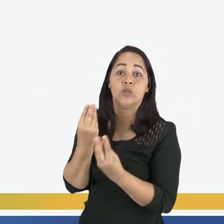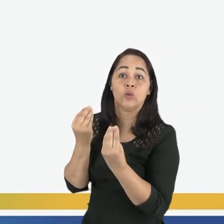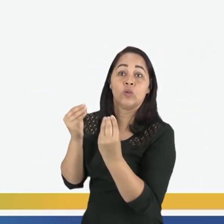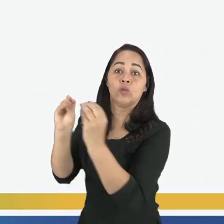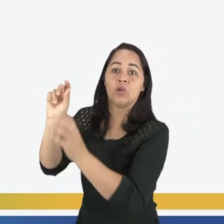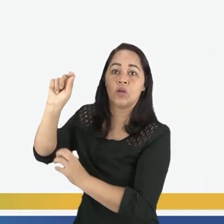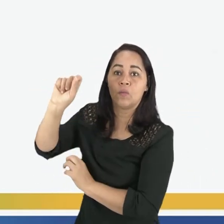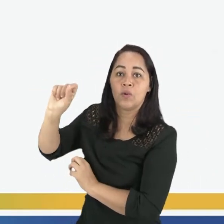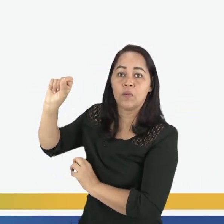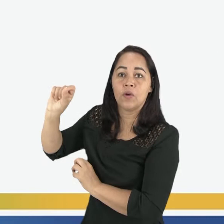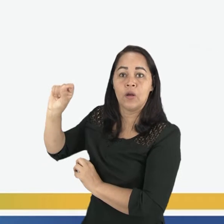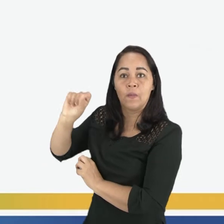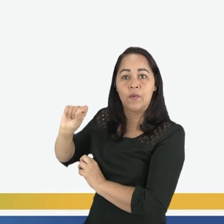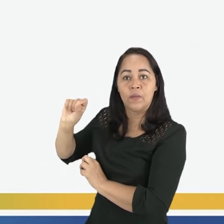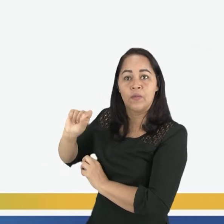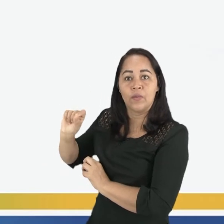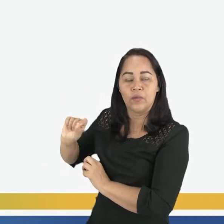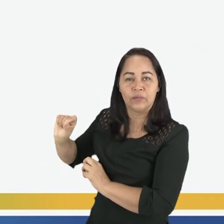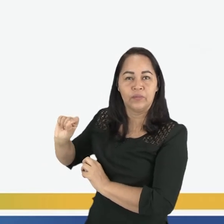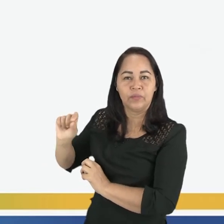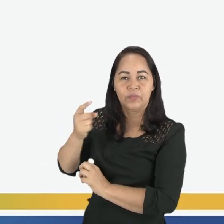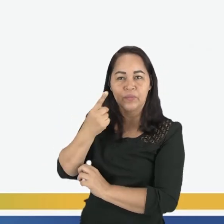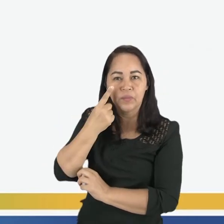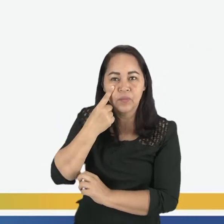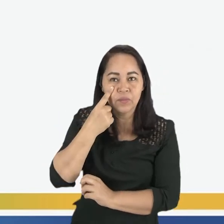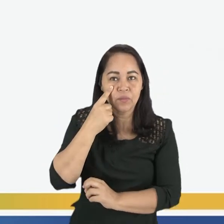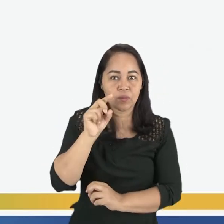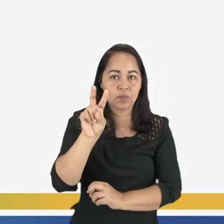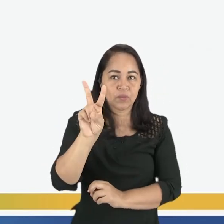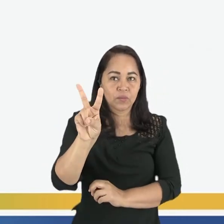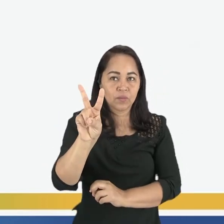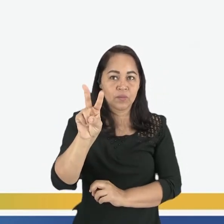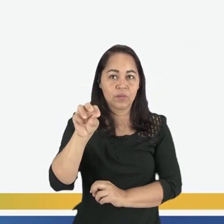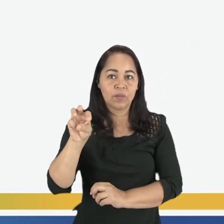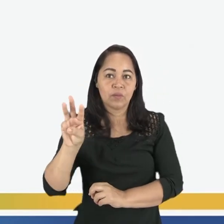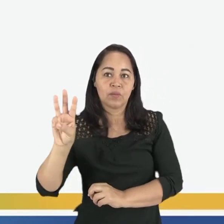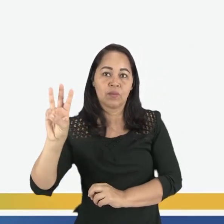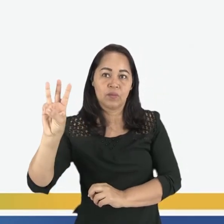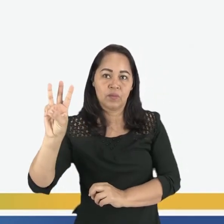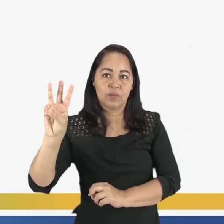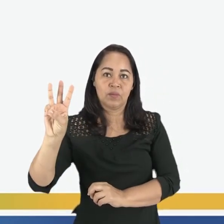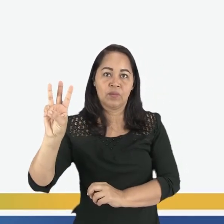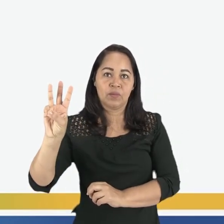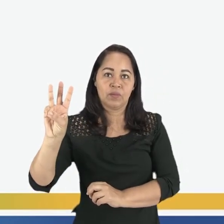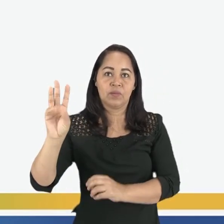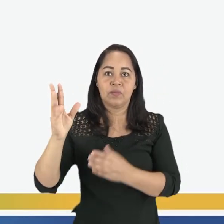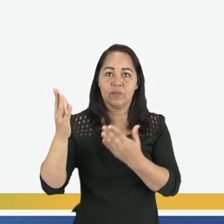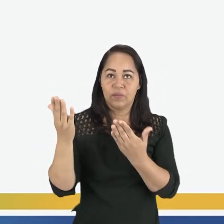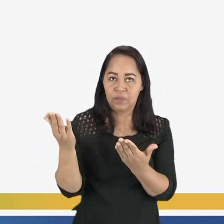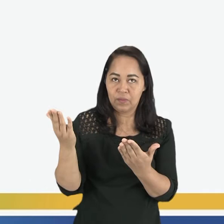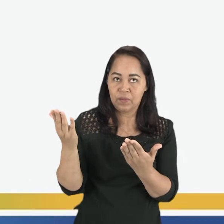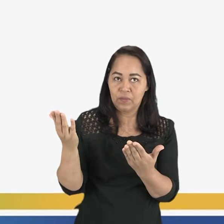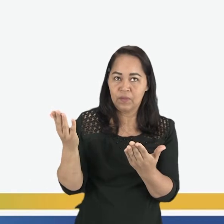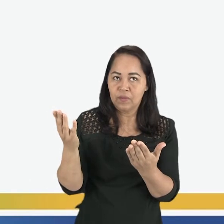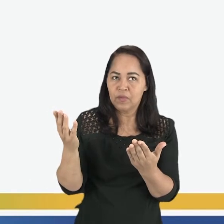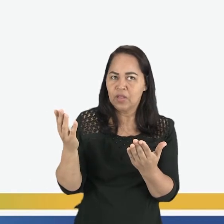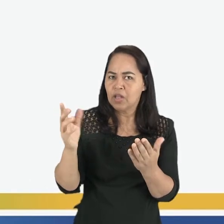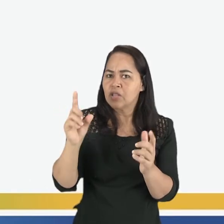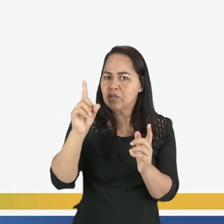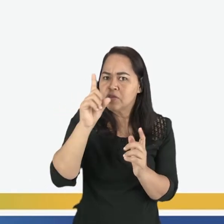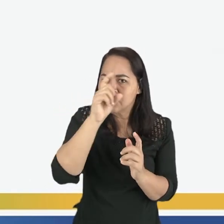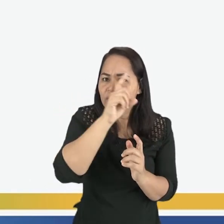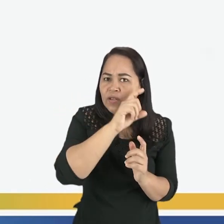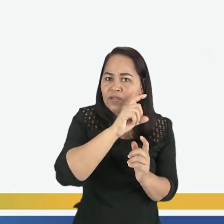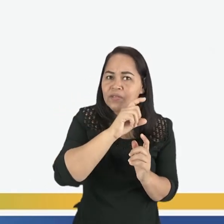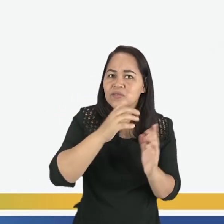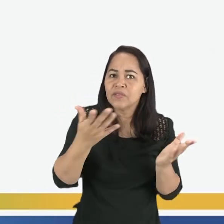aí. Vocês observaram aí que o V e o W, ó, o V e o W são um pintinho, né? Não é assim? Por quê?